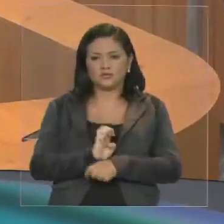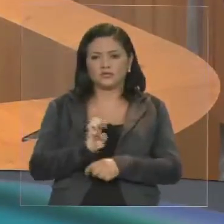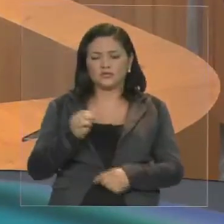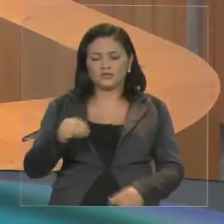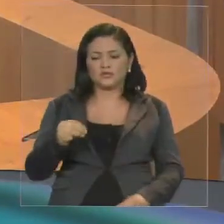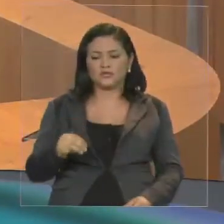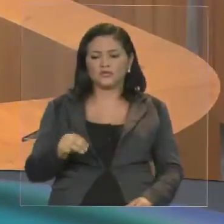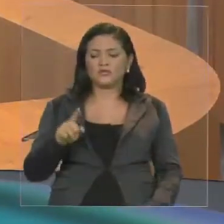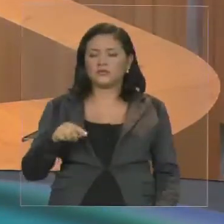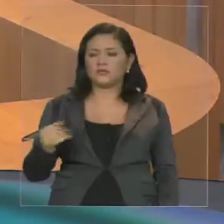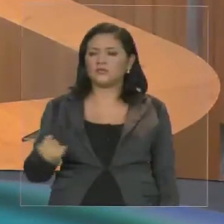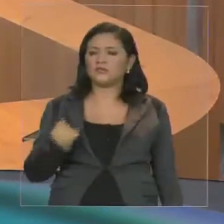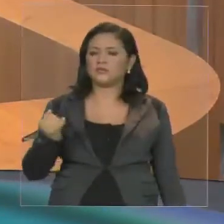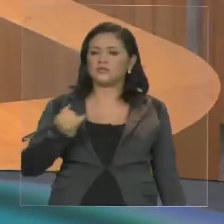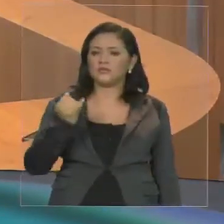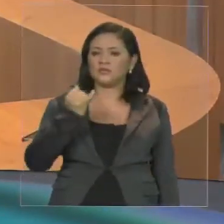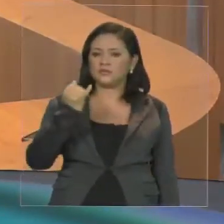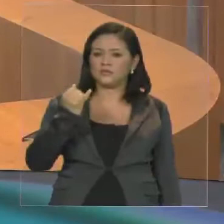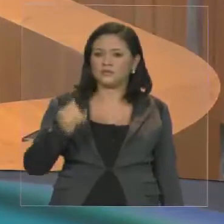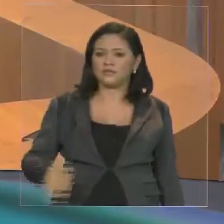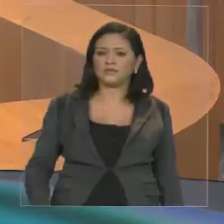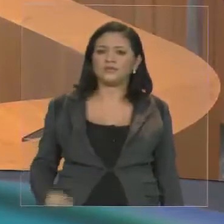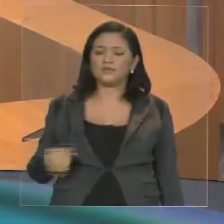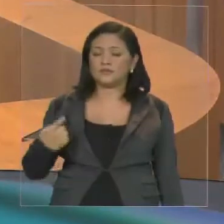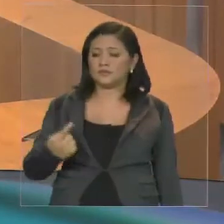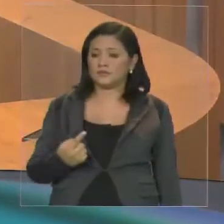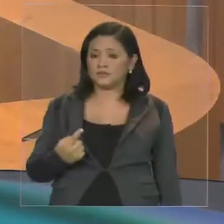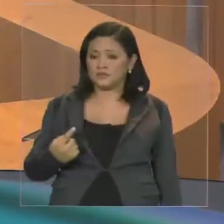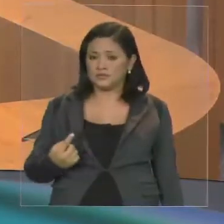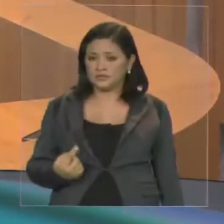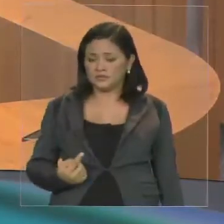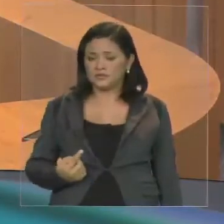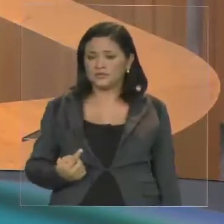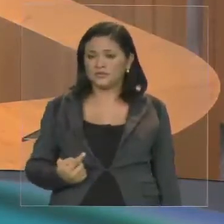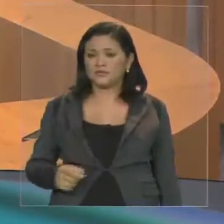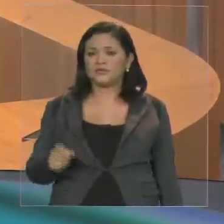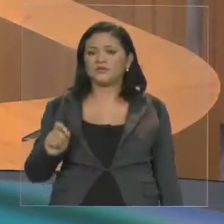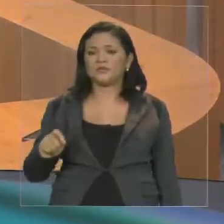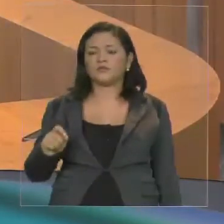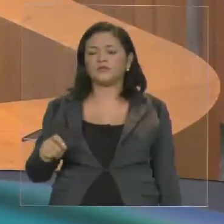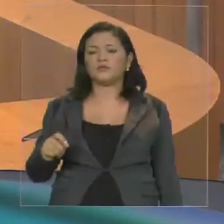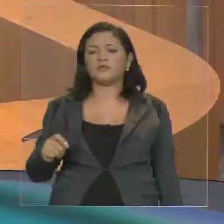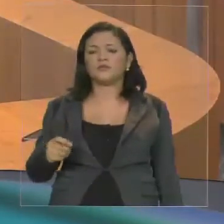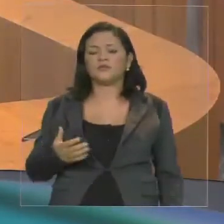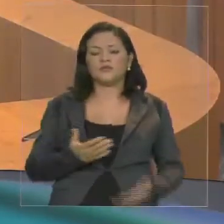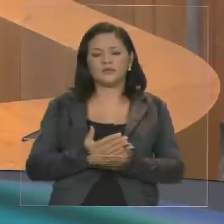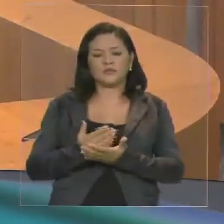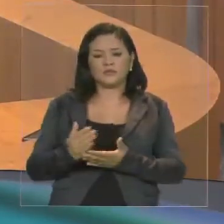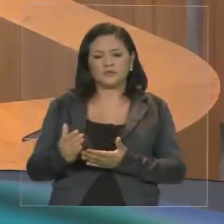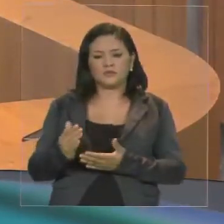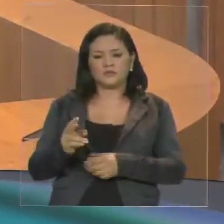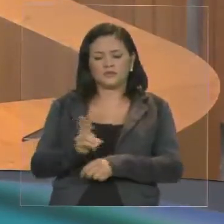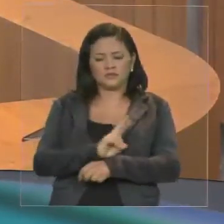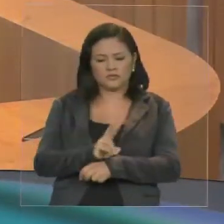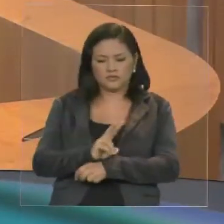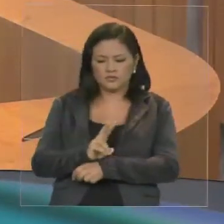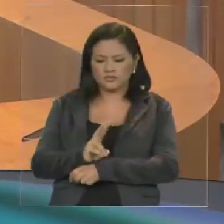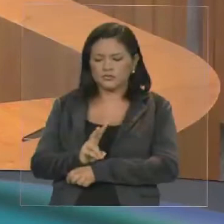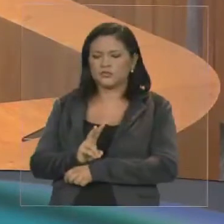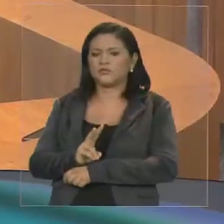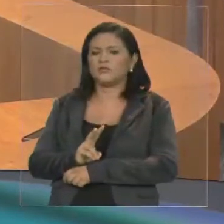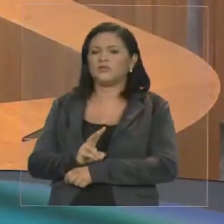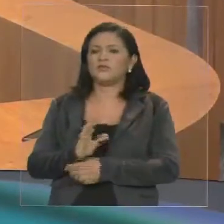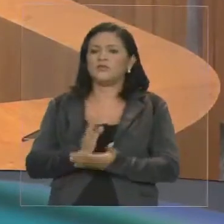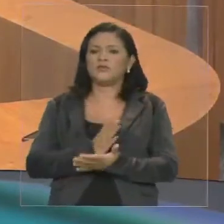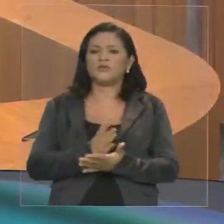de suma importância. Nós que temos iniciado a fiscalização em algumas escolas públicas,